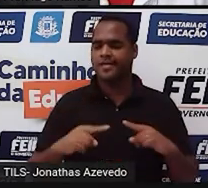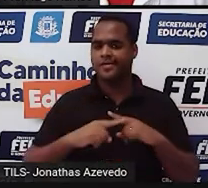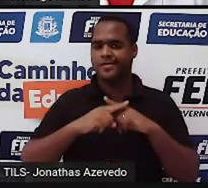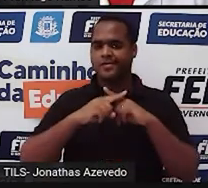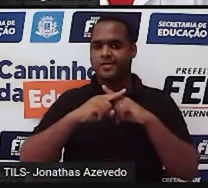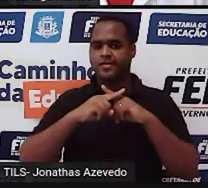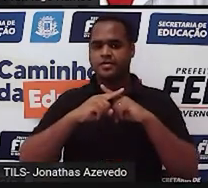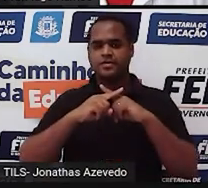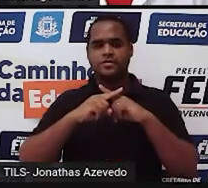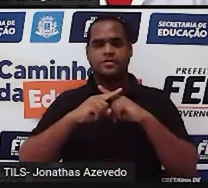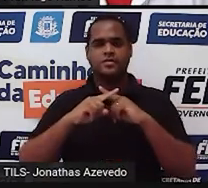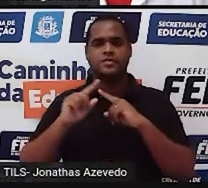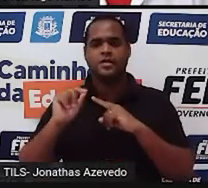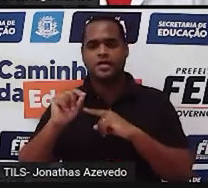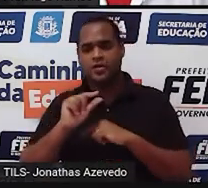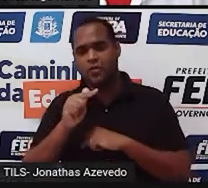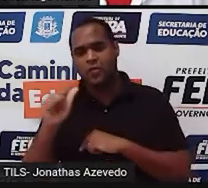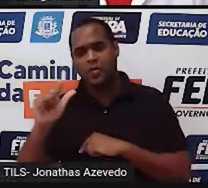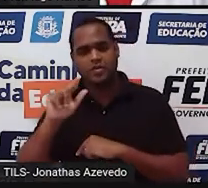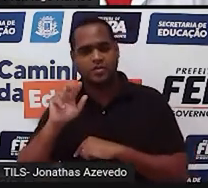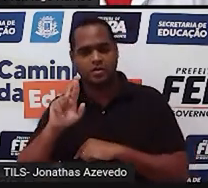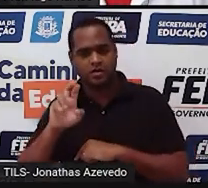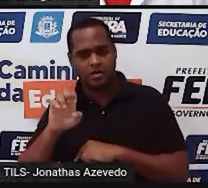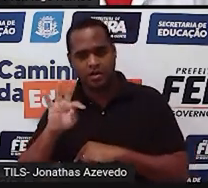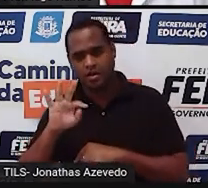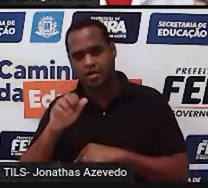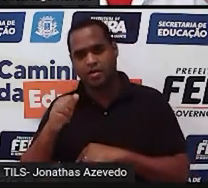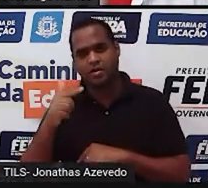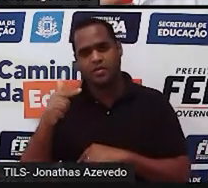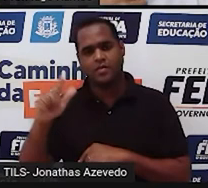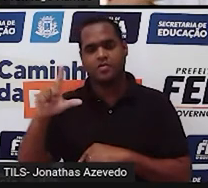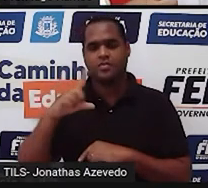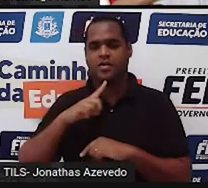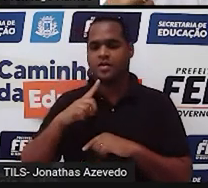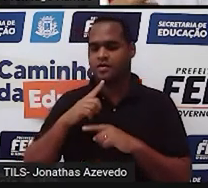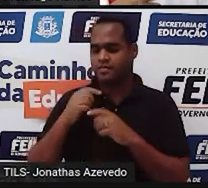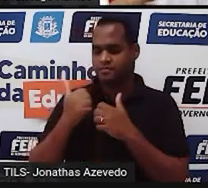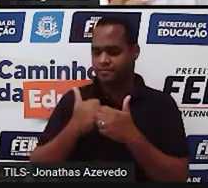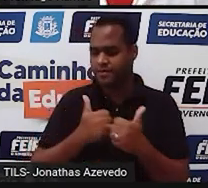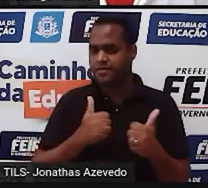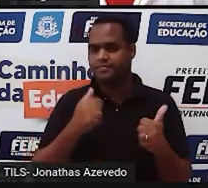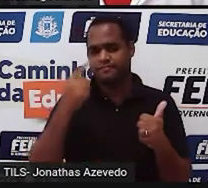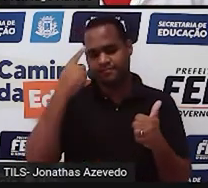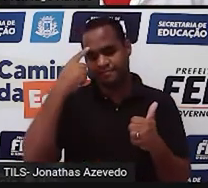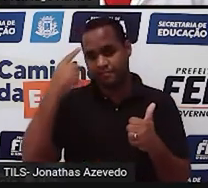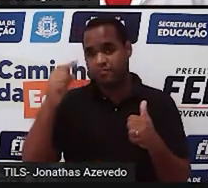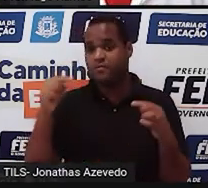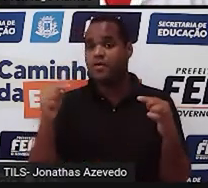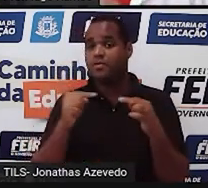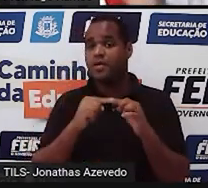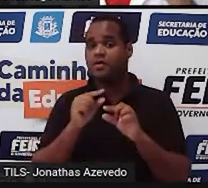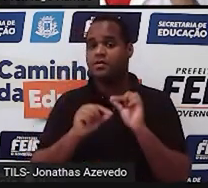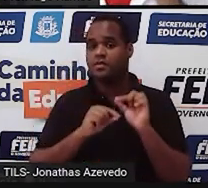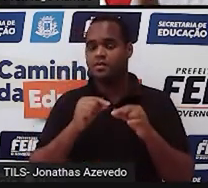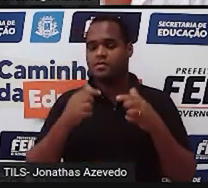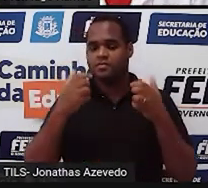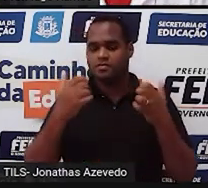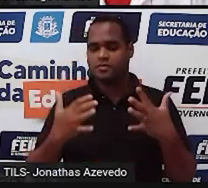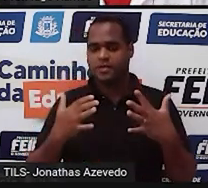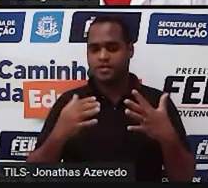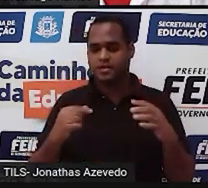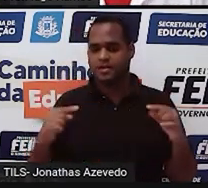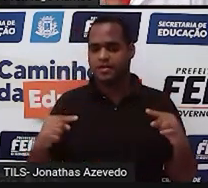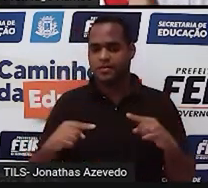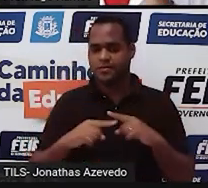cruza outra reta ou um segmento de reta por isso que a gente falou de reta e segmento Olha só então ela